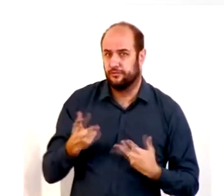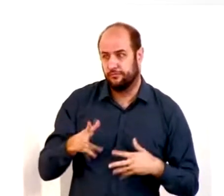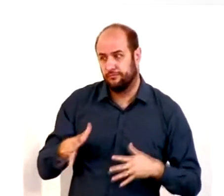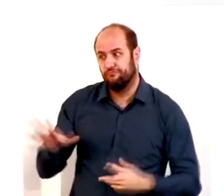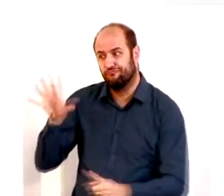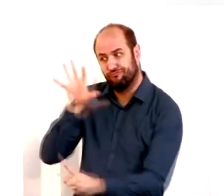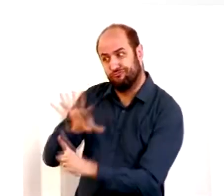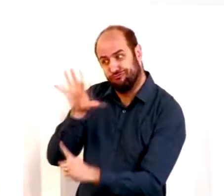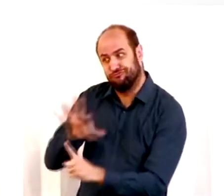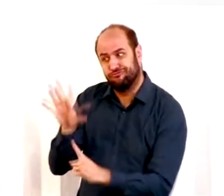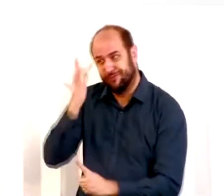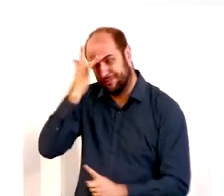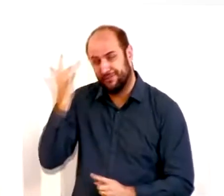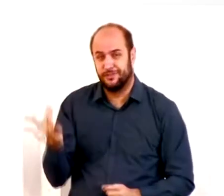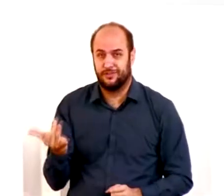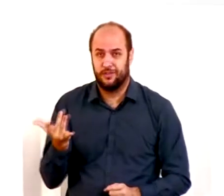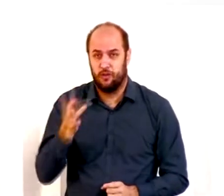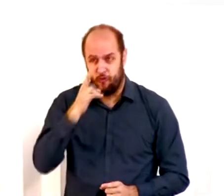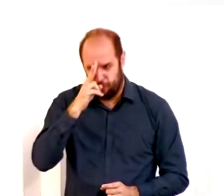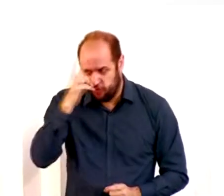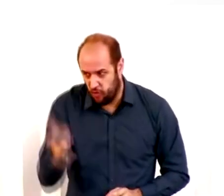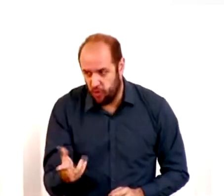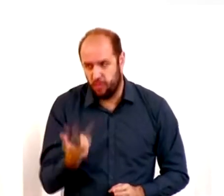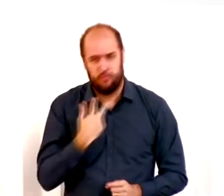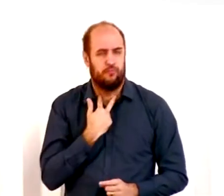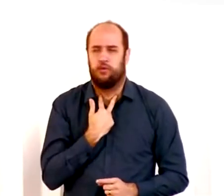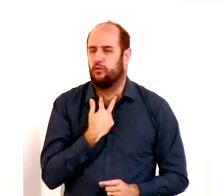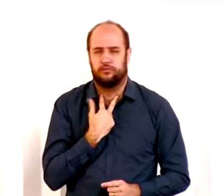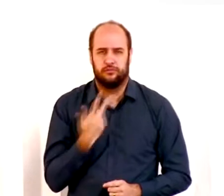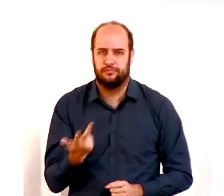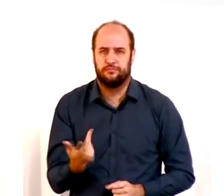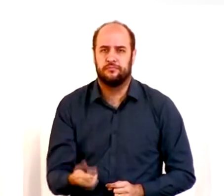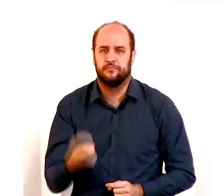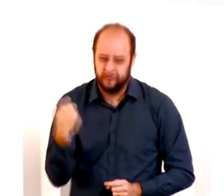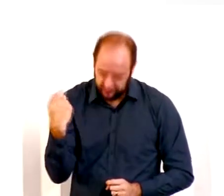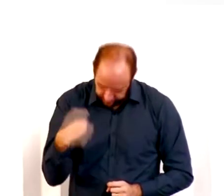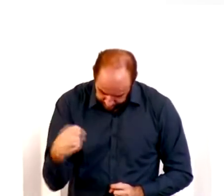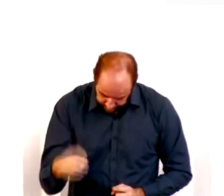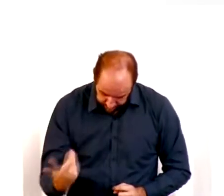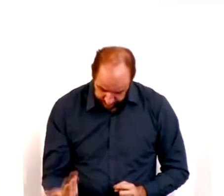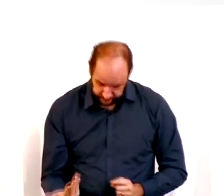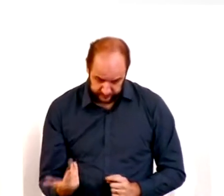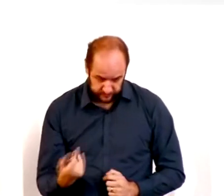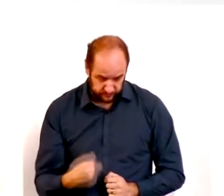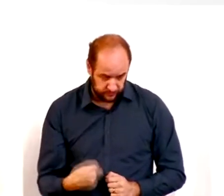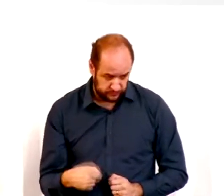assédios morais a pessoas. Não pode ser. Ele precisa